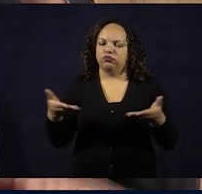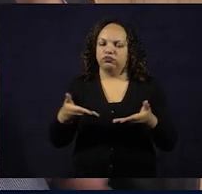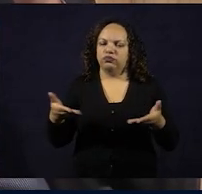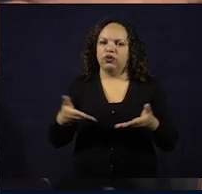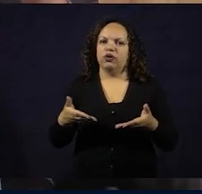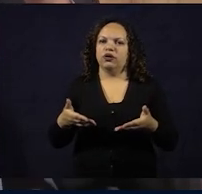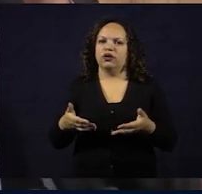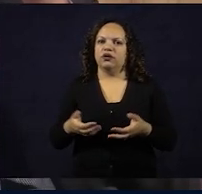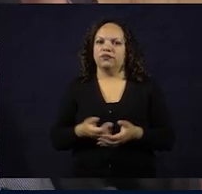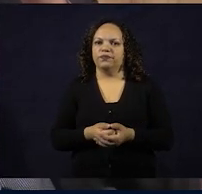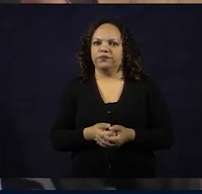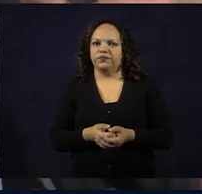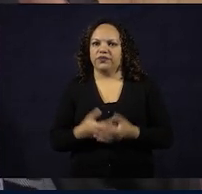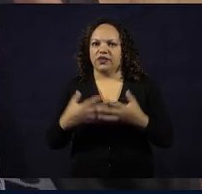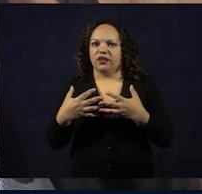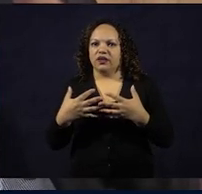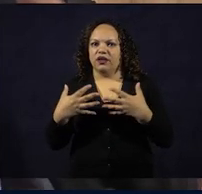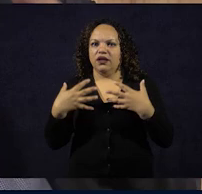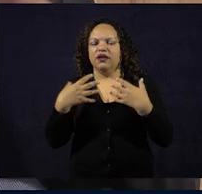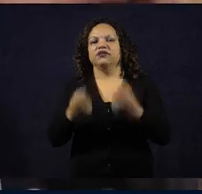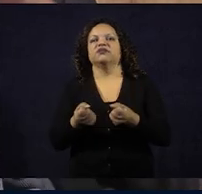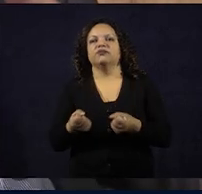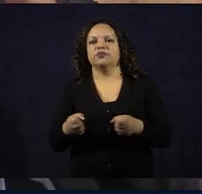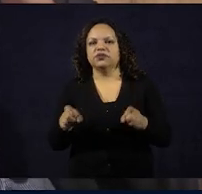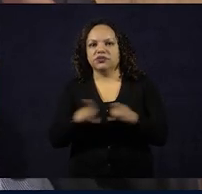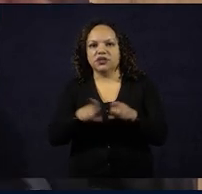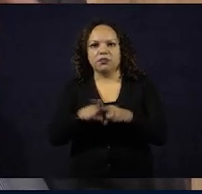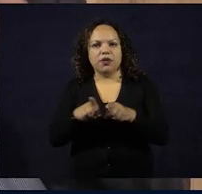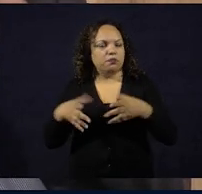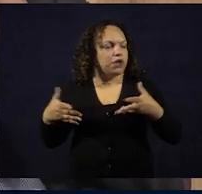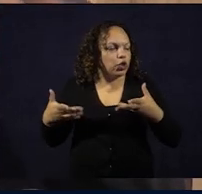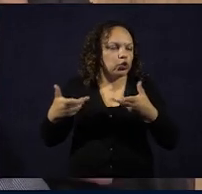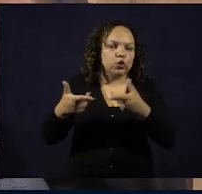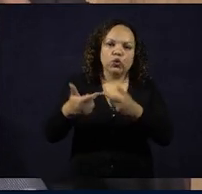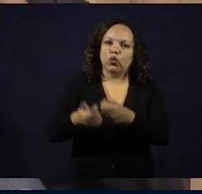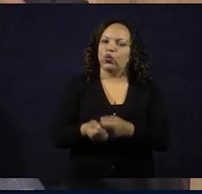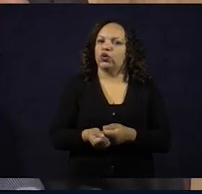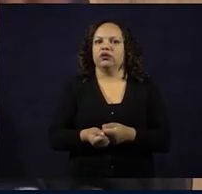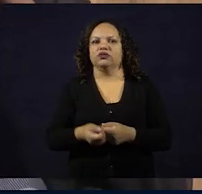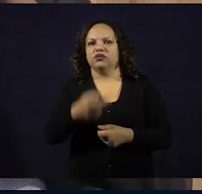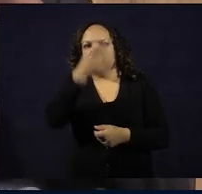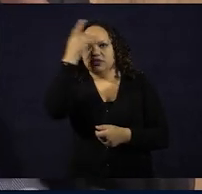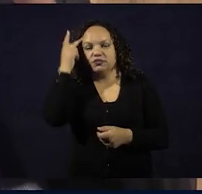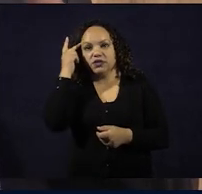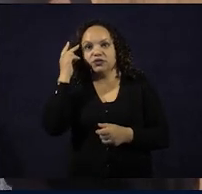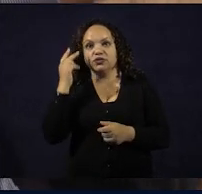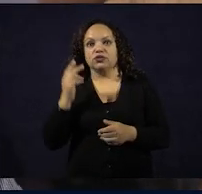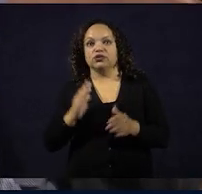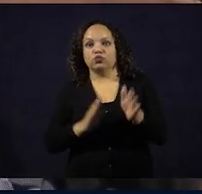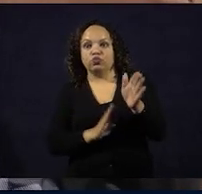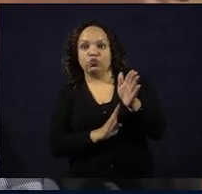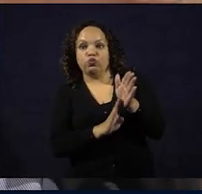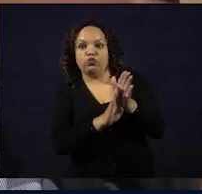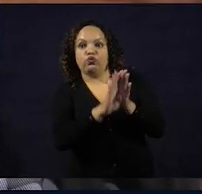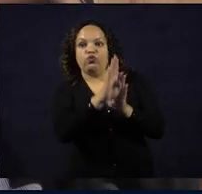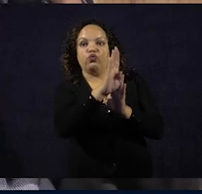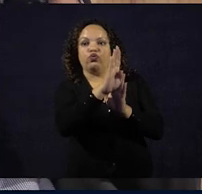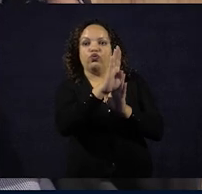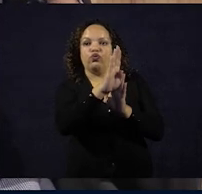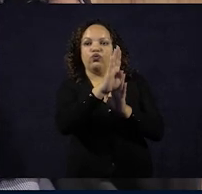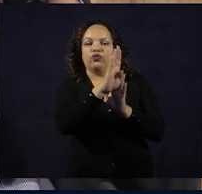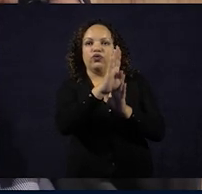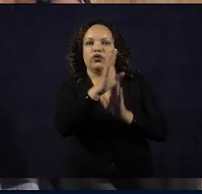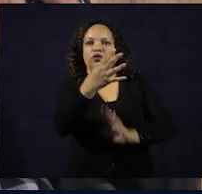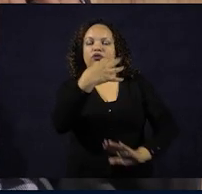para também para os funcionários estão para todo mundo ser sócio todo mundo participar do conhecimento mas todo mundo com meta e